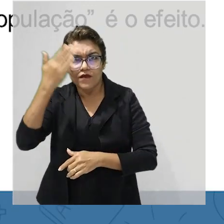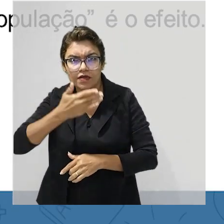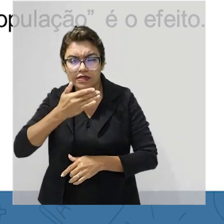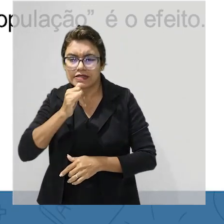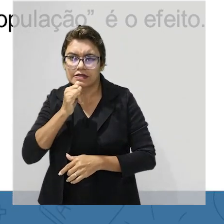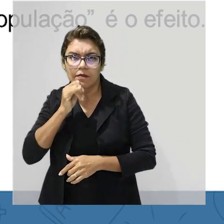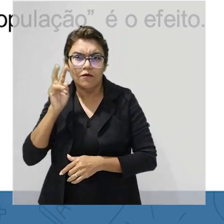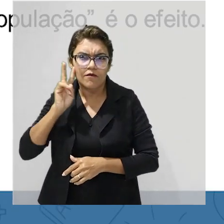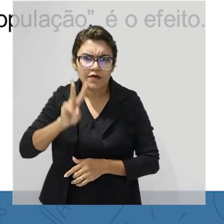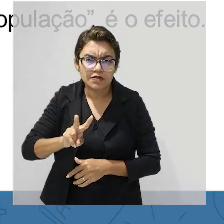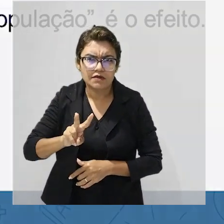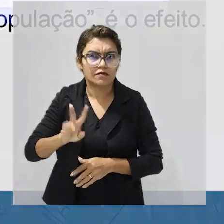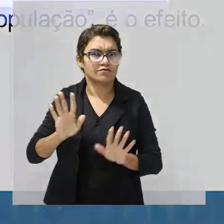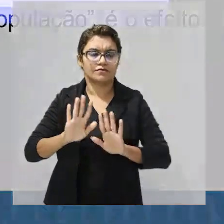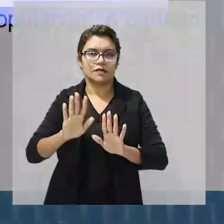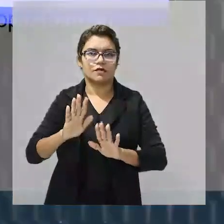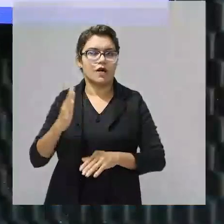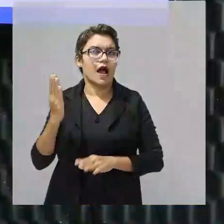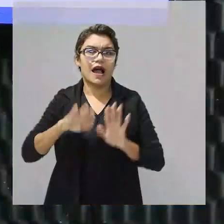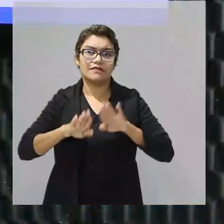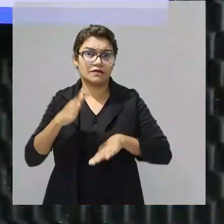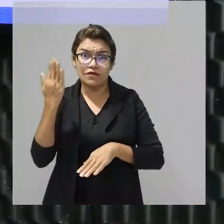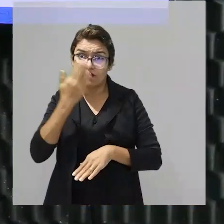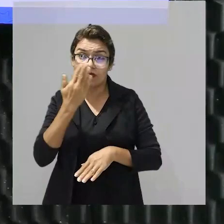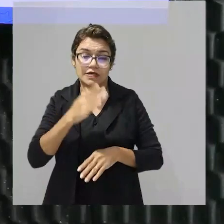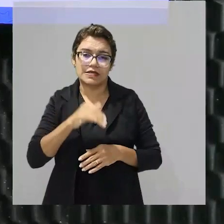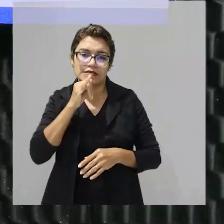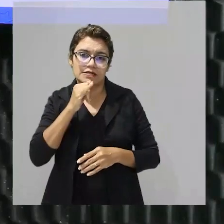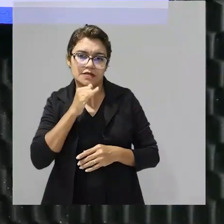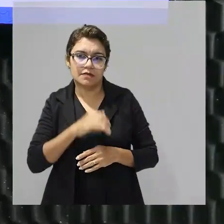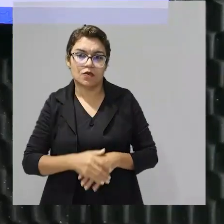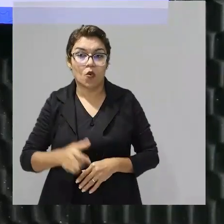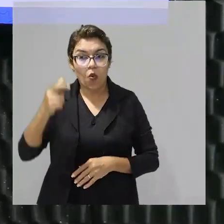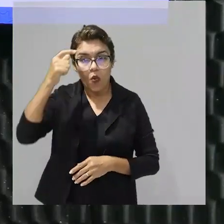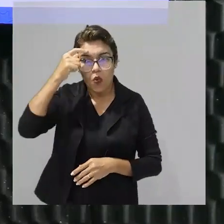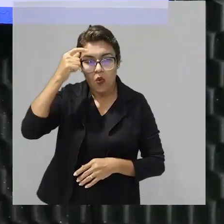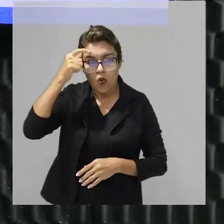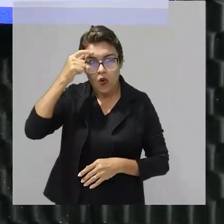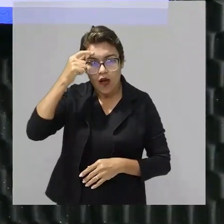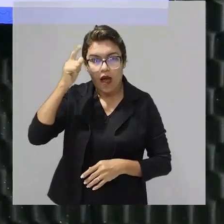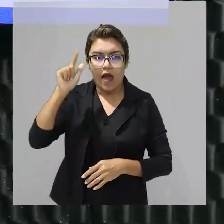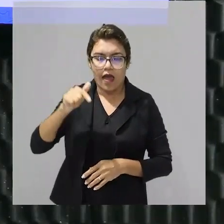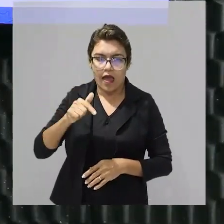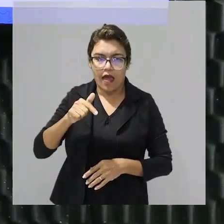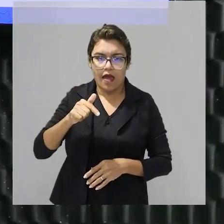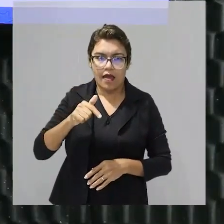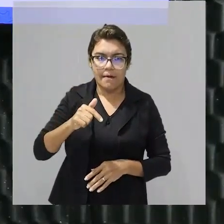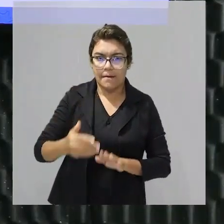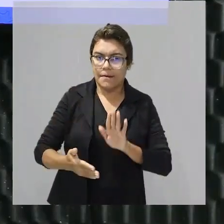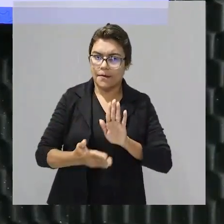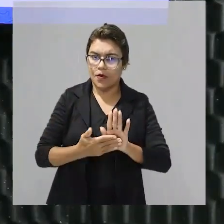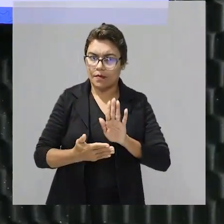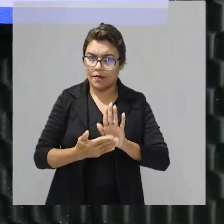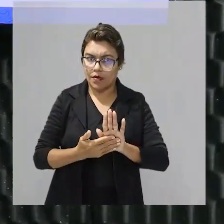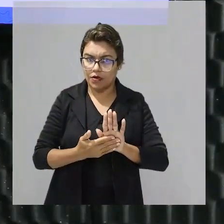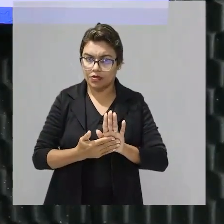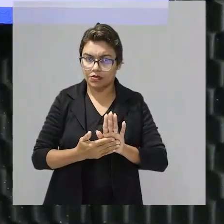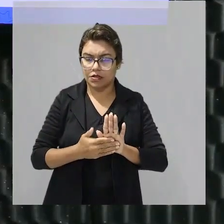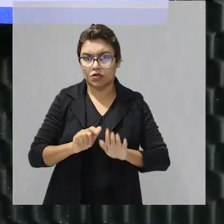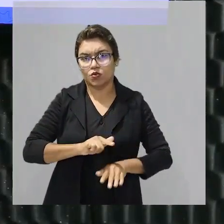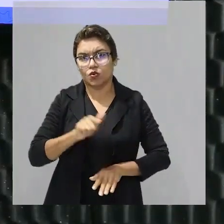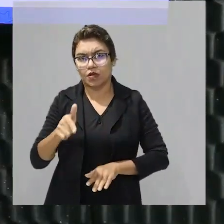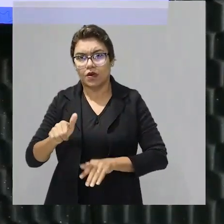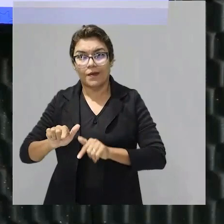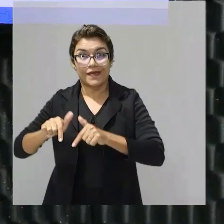esse aspecto que é tão cobrado na redação do Enem. É comum que os candidatos pensem no